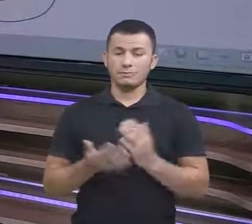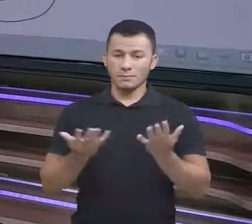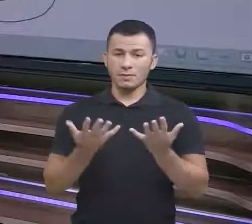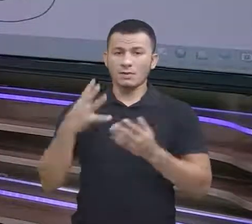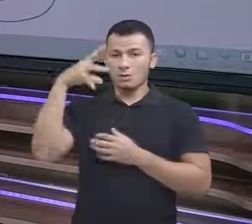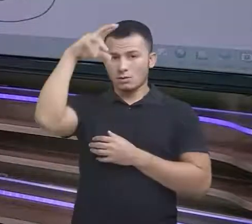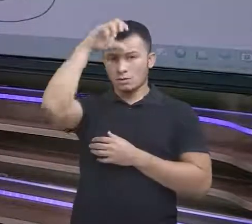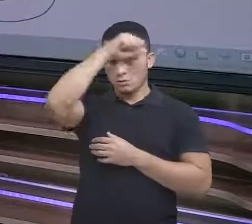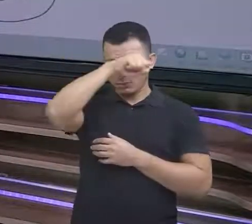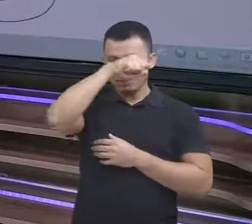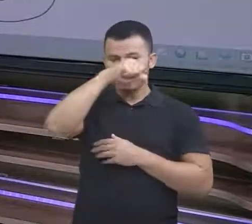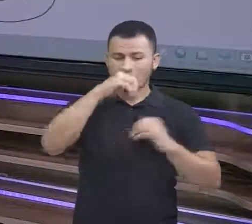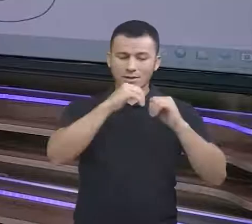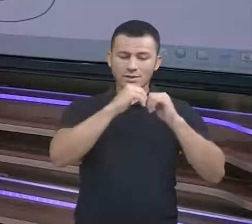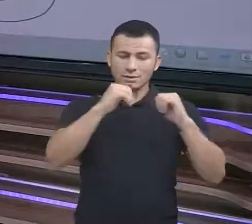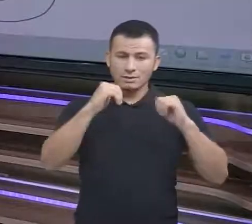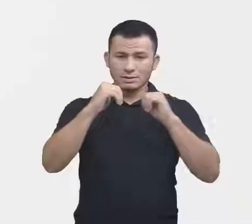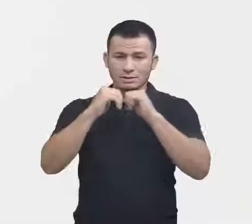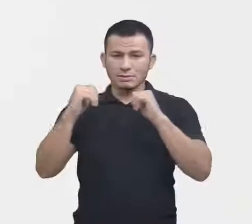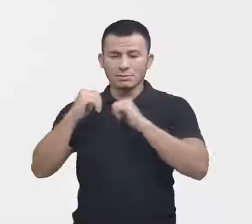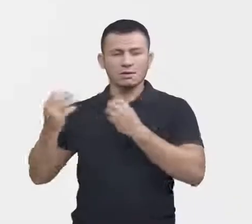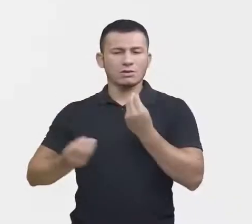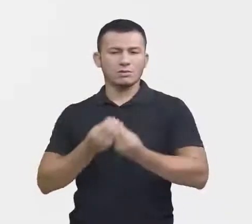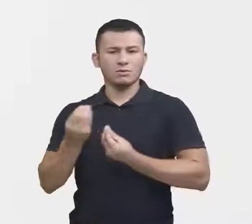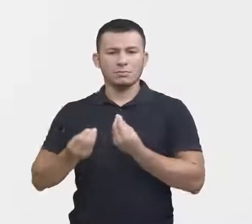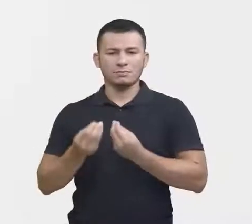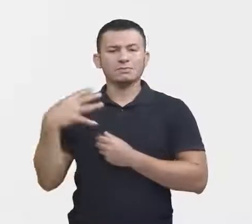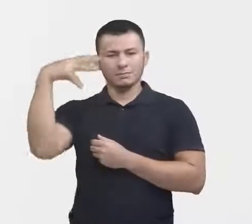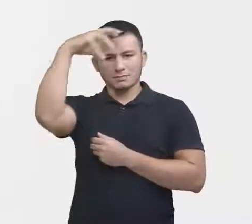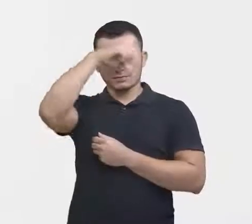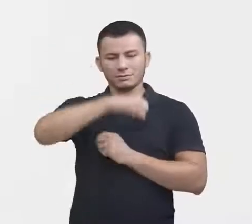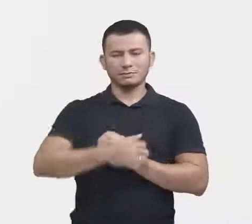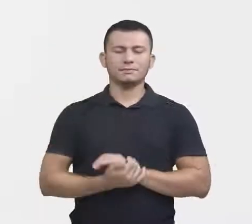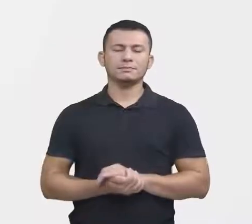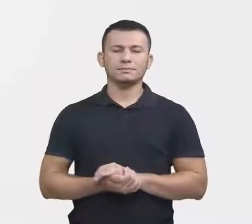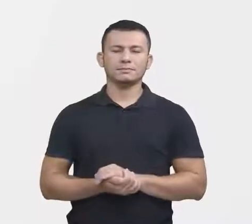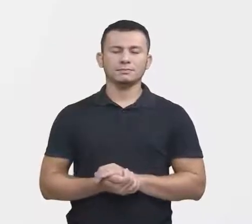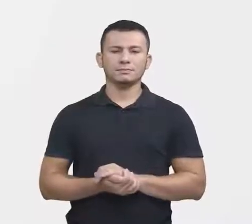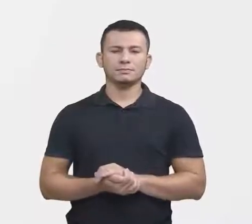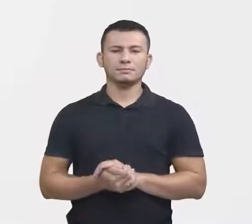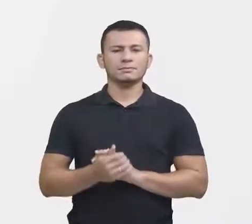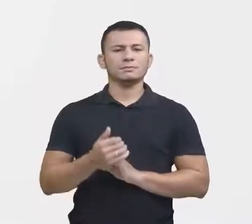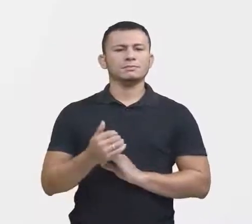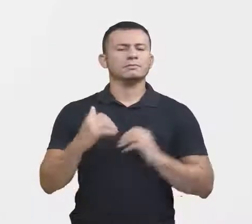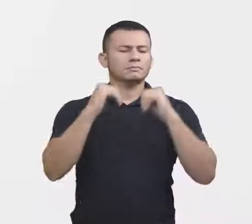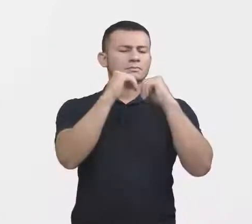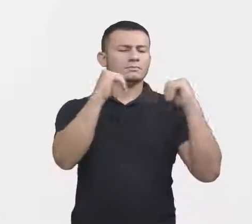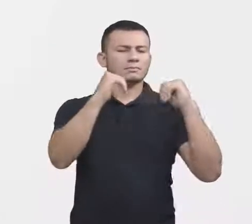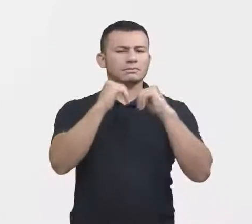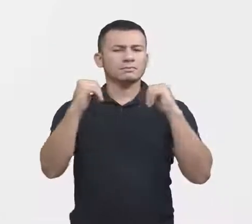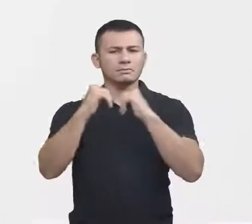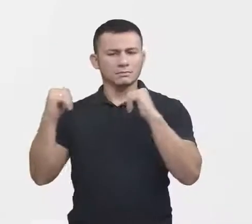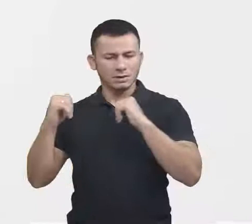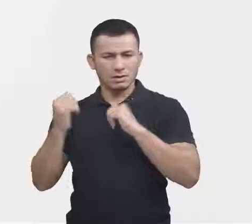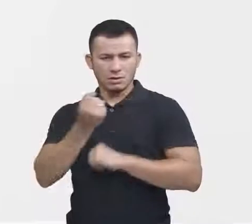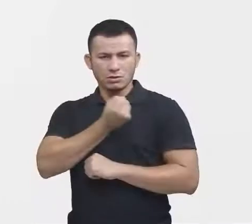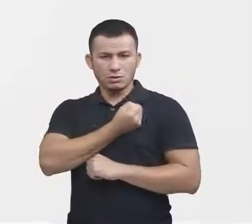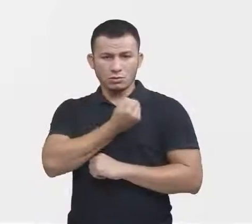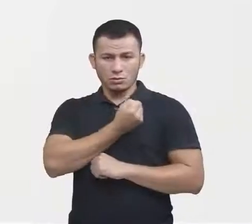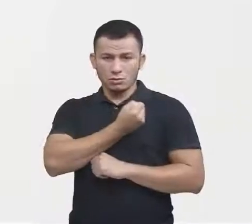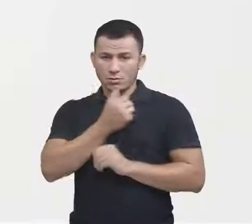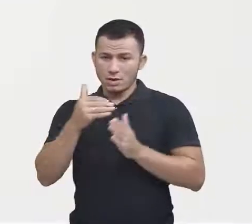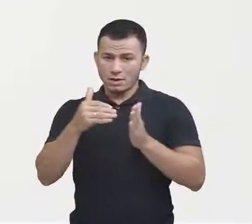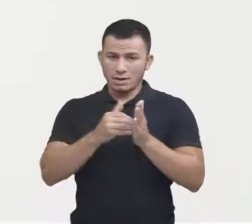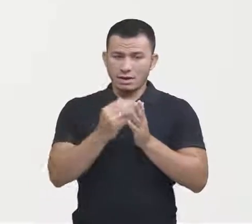aprender a decompor vamos ver é decompor os números naturais até